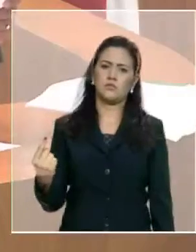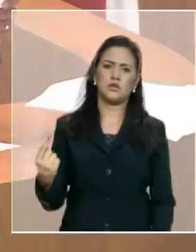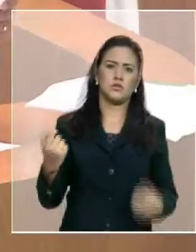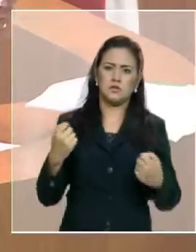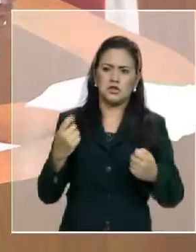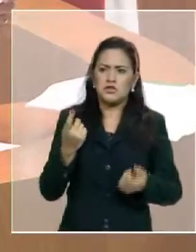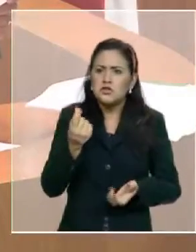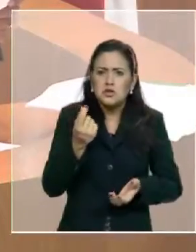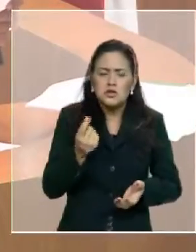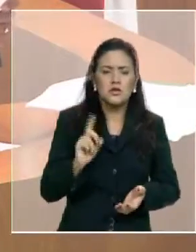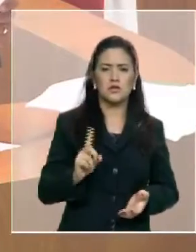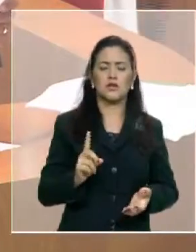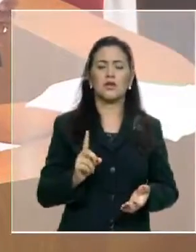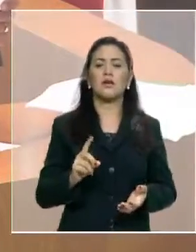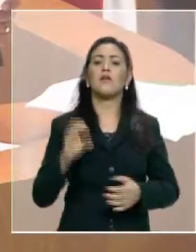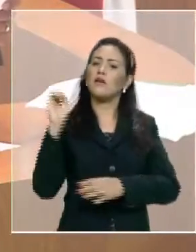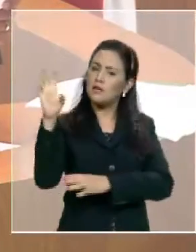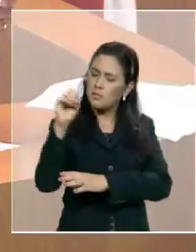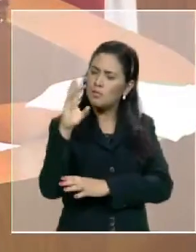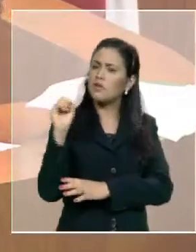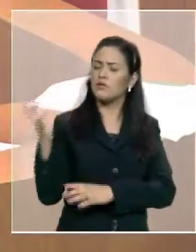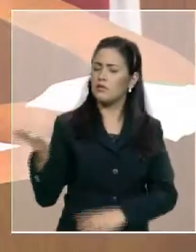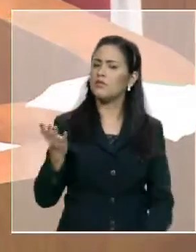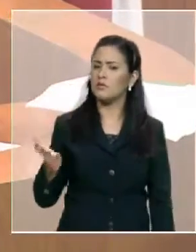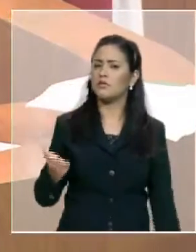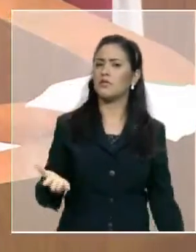Isso é benéfico, é para o povo, não é para o deputado Edilásio.